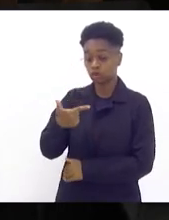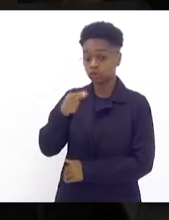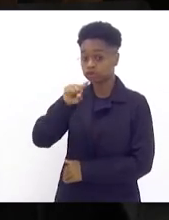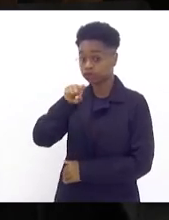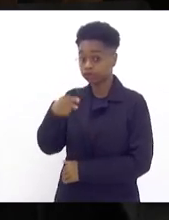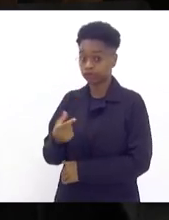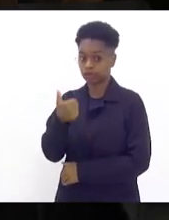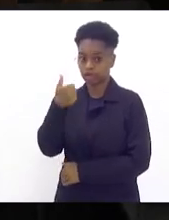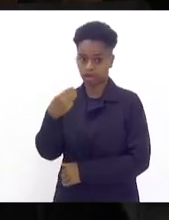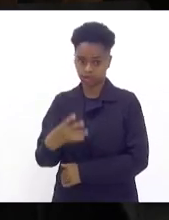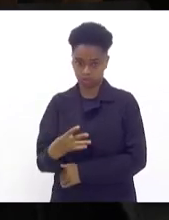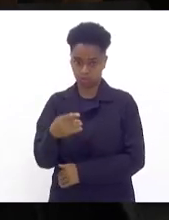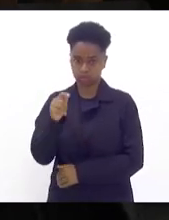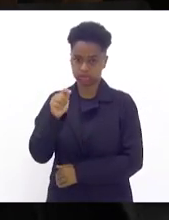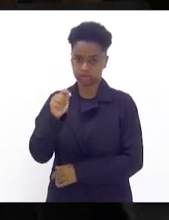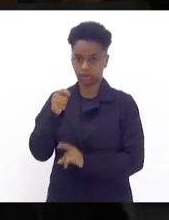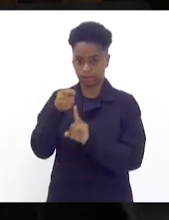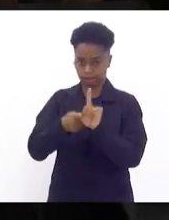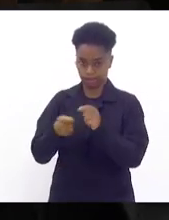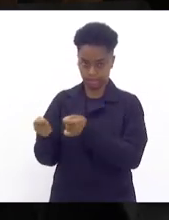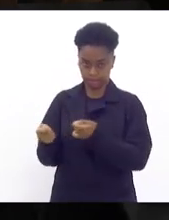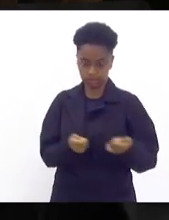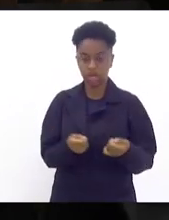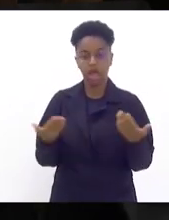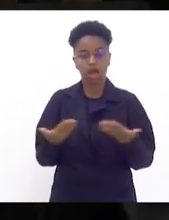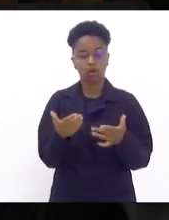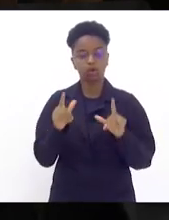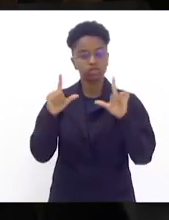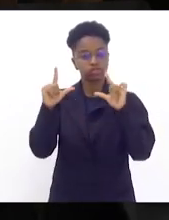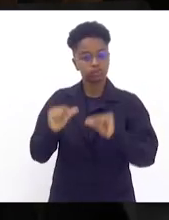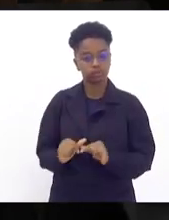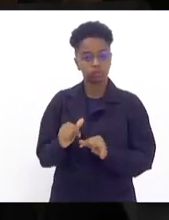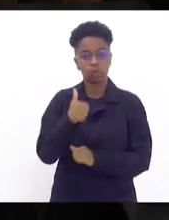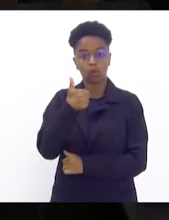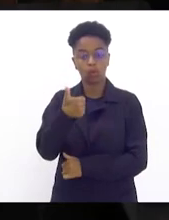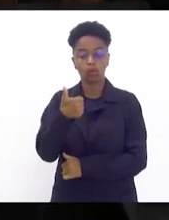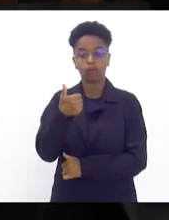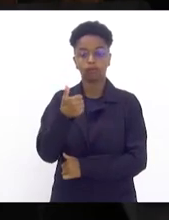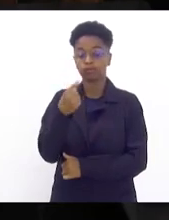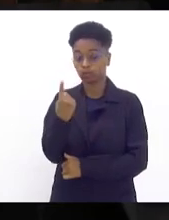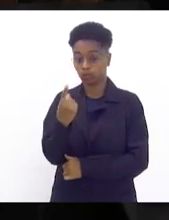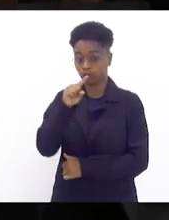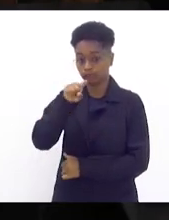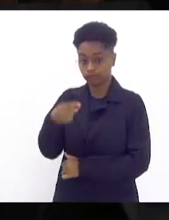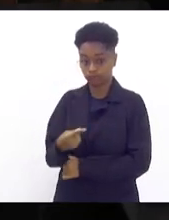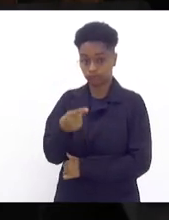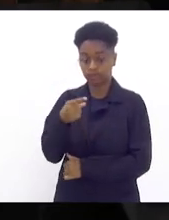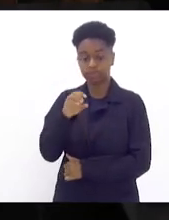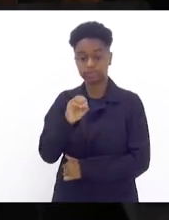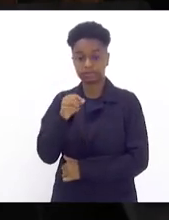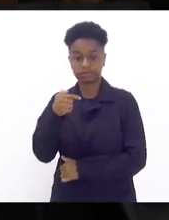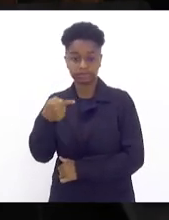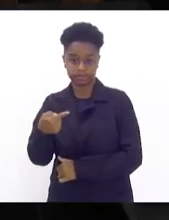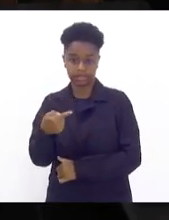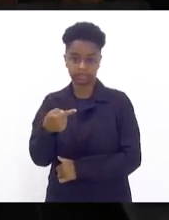2,14% ao mês. Reduziu para 1,7% ao mês. Uma taxa de juro